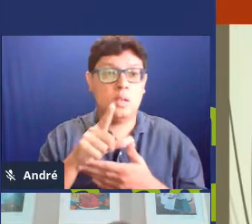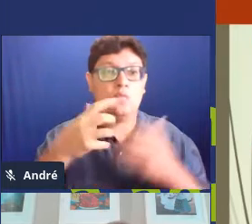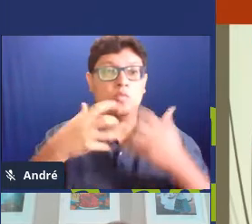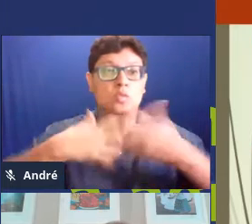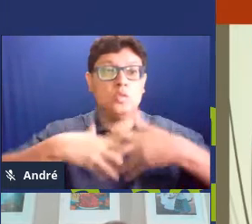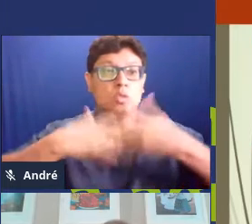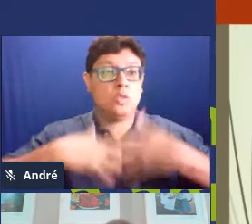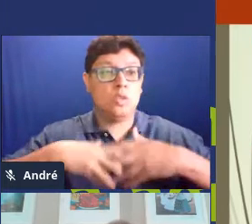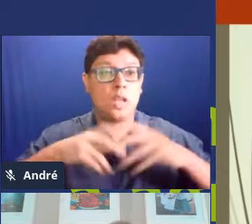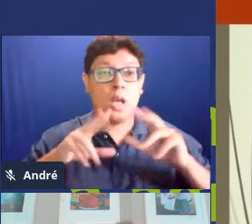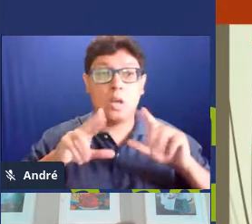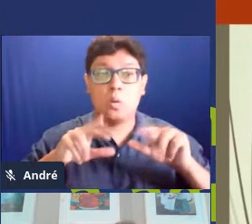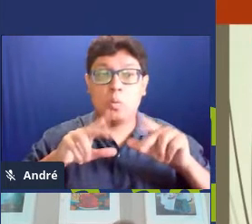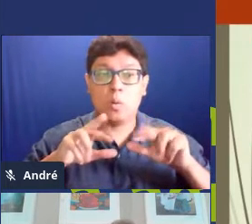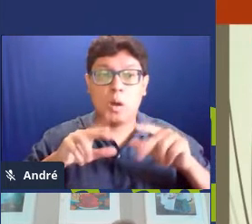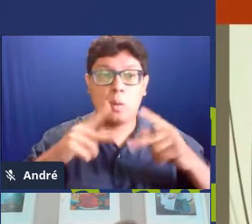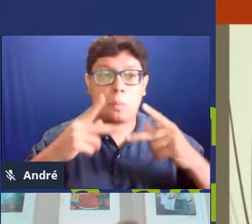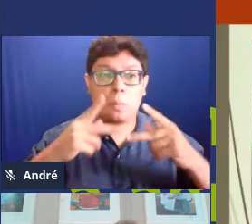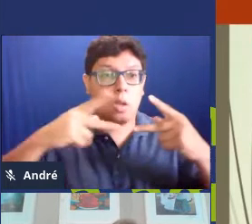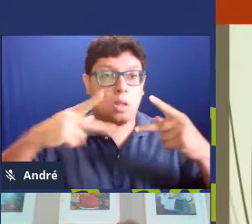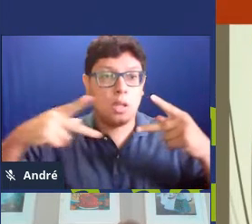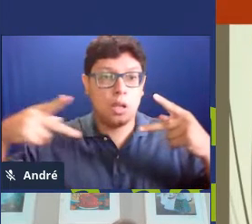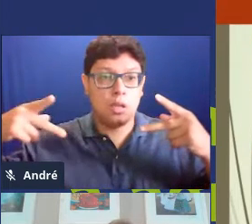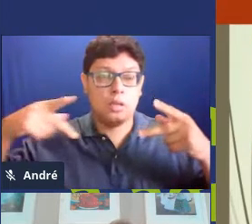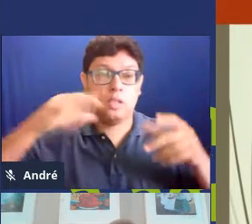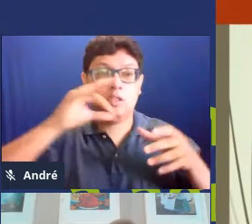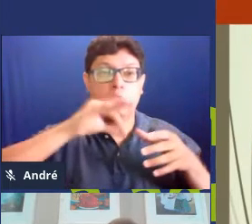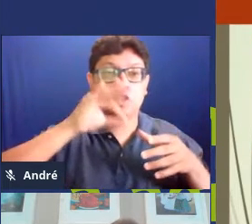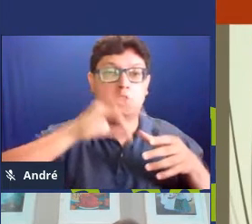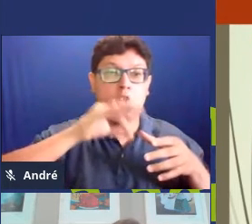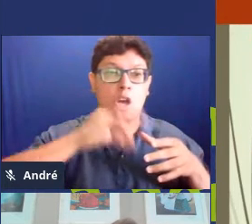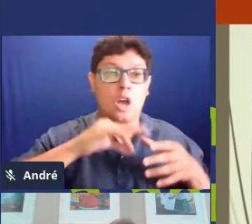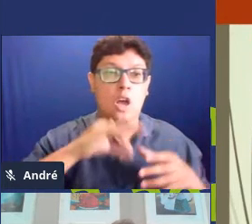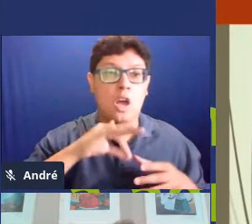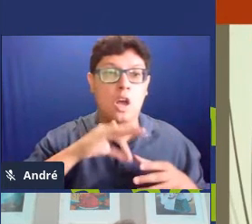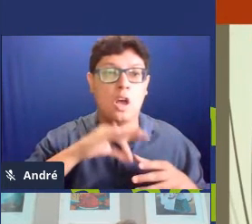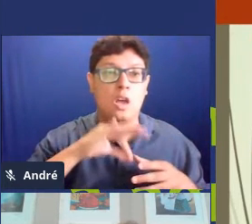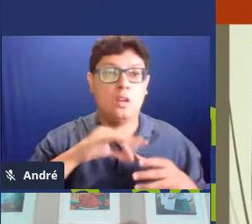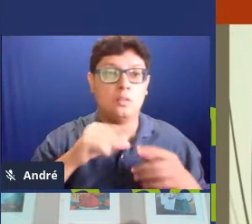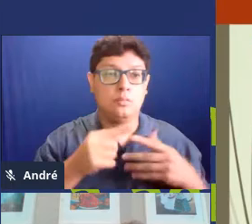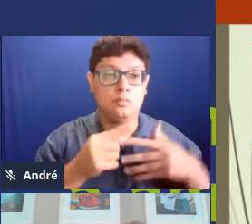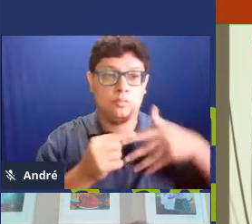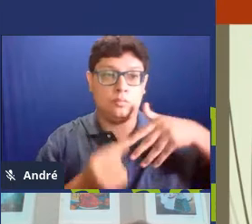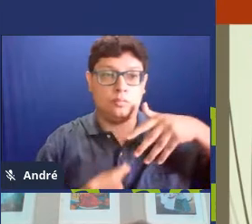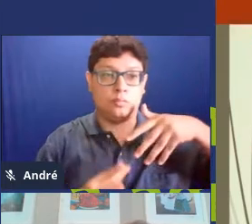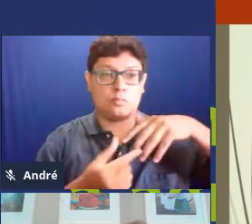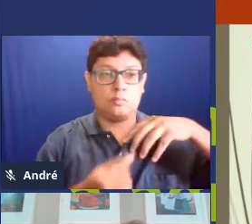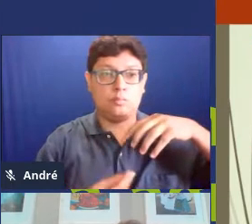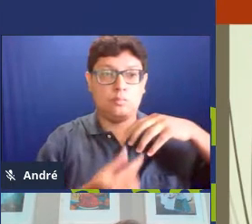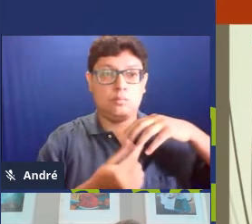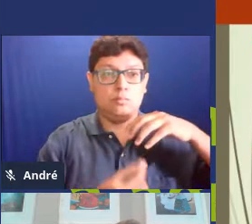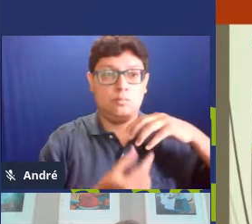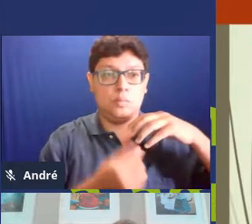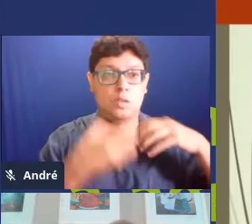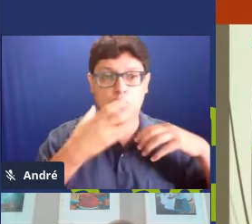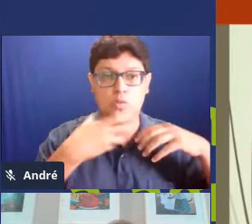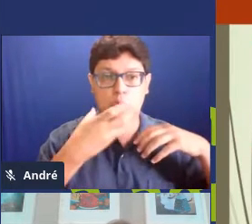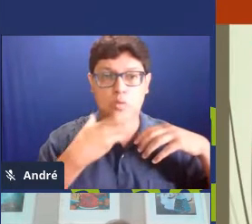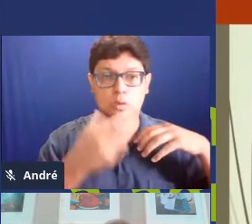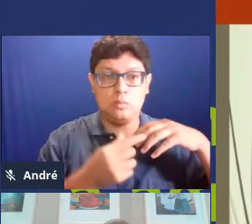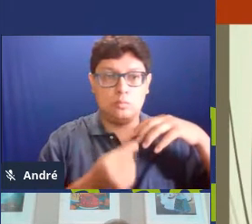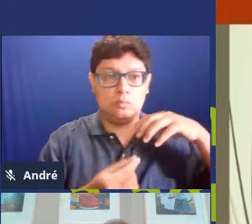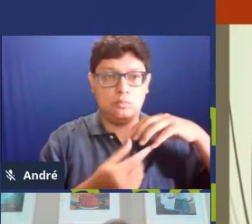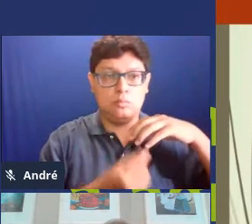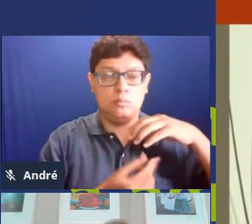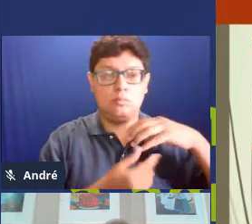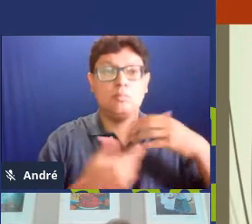foi feito ainda, baseado nas ideias modernas, ou seja, esse tipo de tecnologia, ele